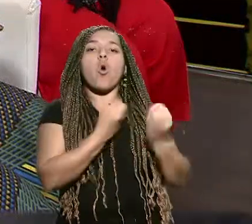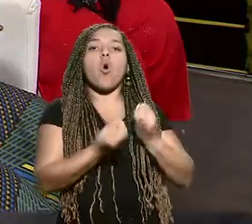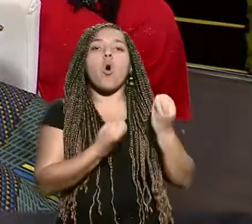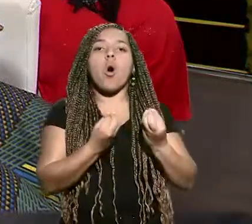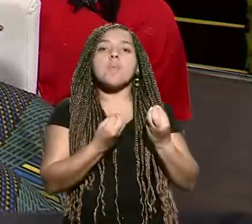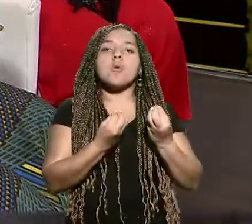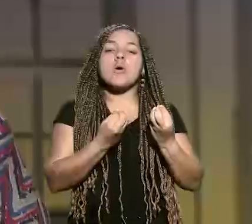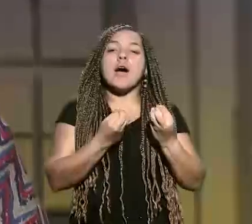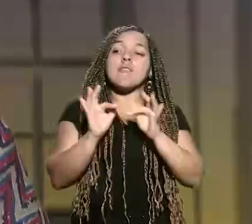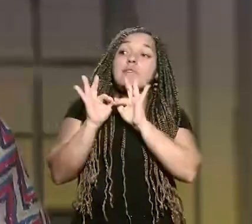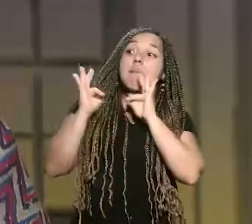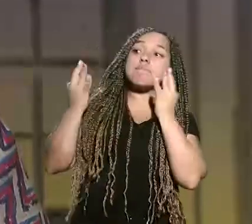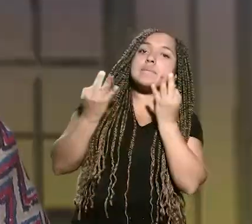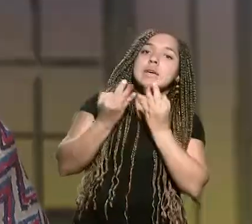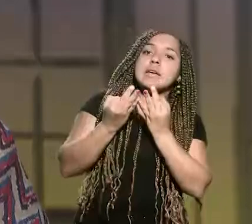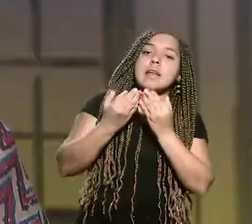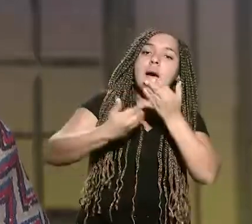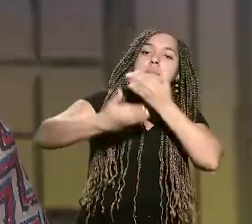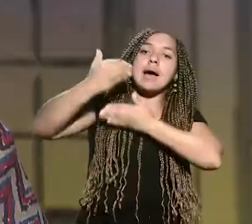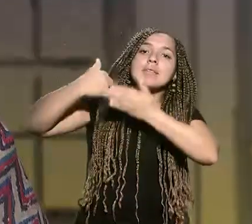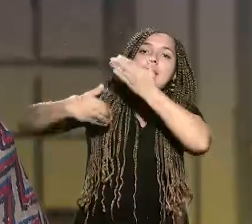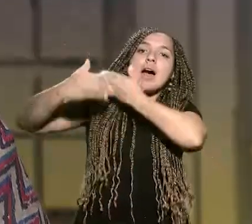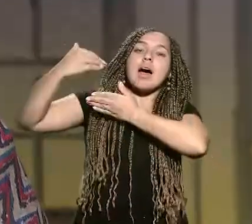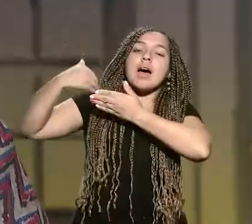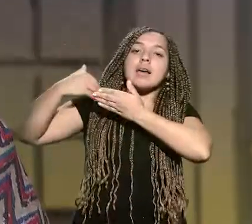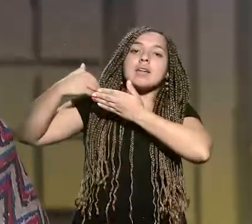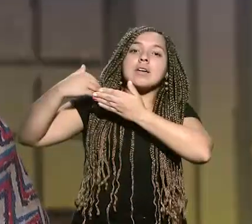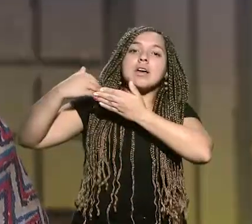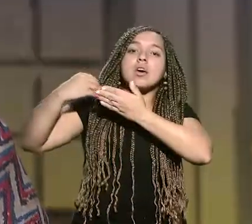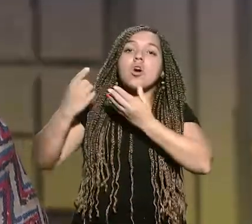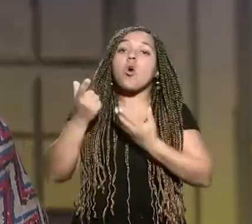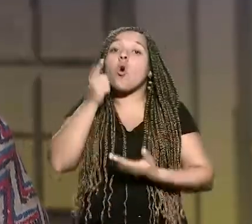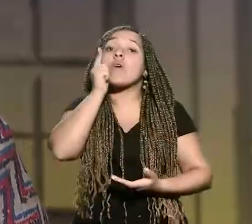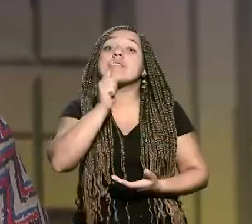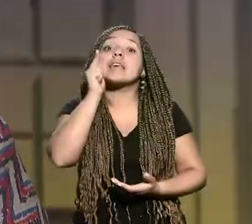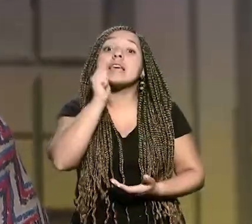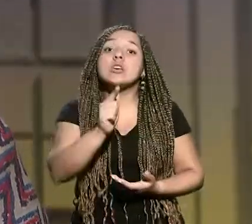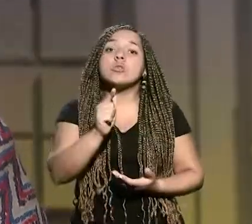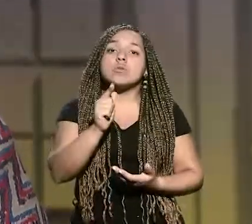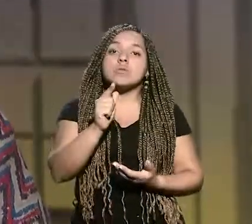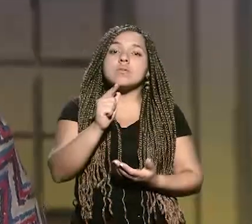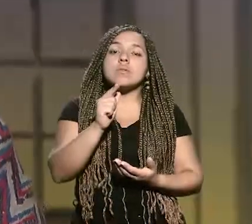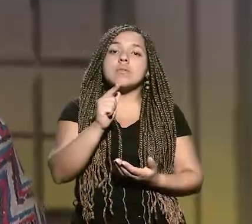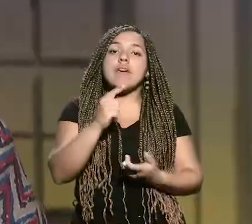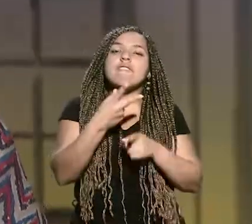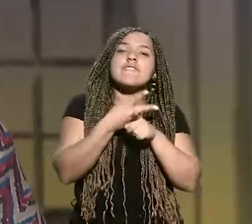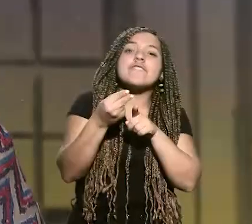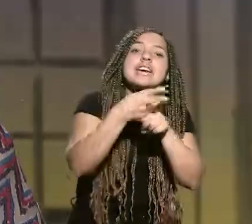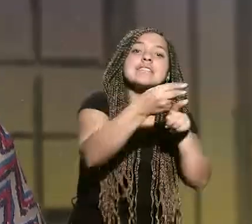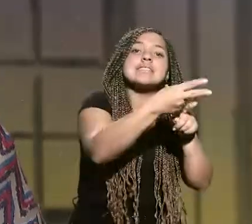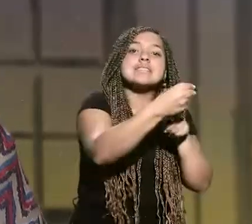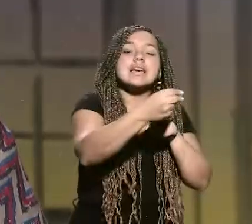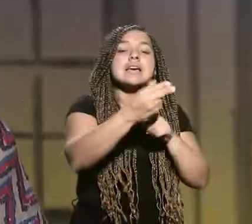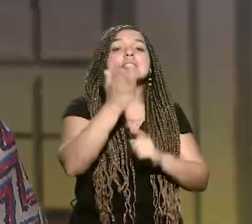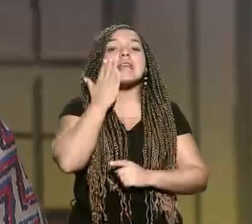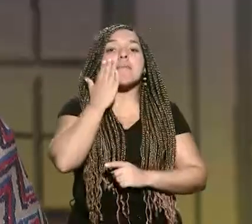enterro do avô, da avó, da bisavó, às vezes. E mais do que isso, assim, quer dizer, não mais que isso, mas assim,